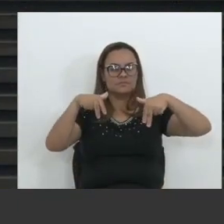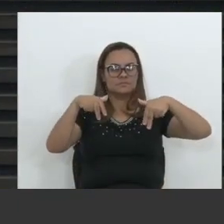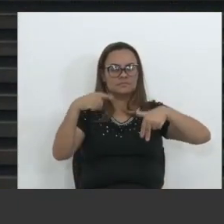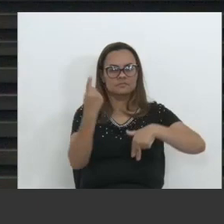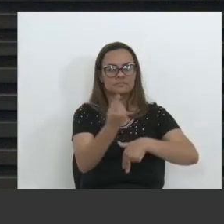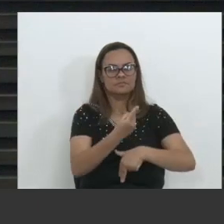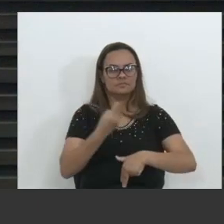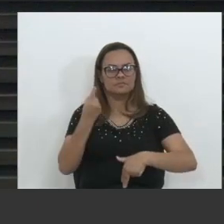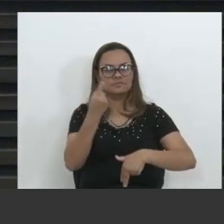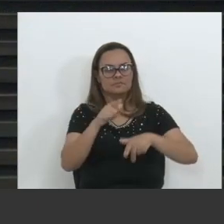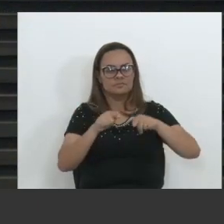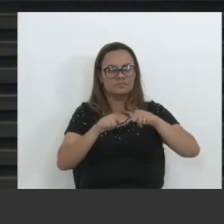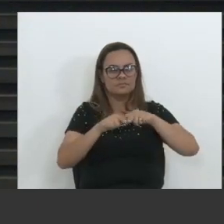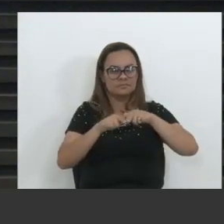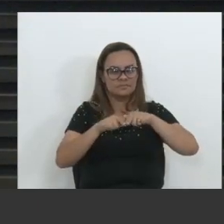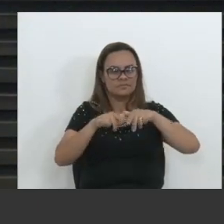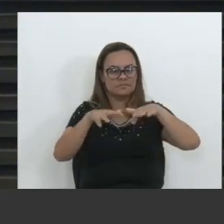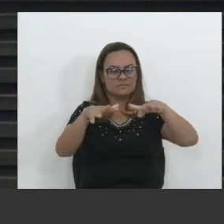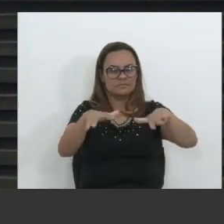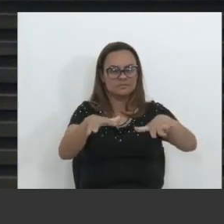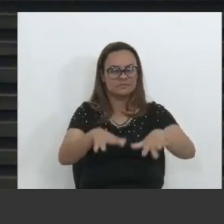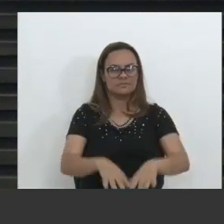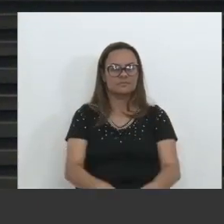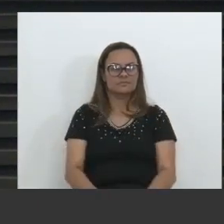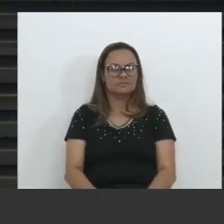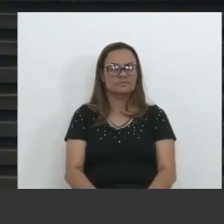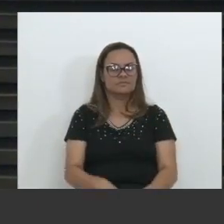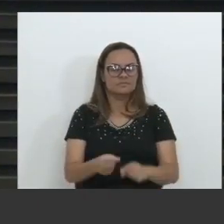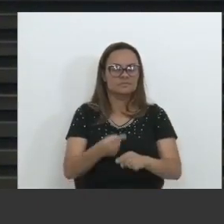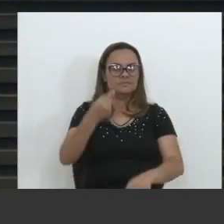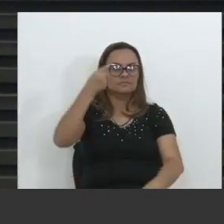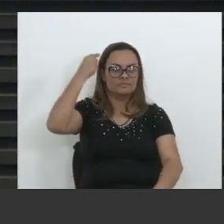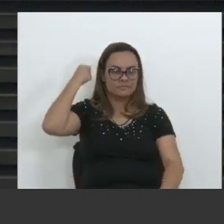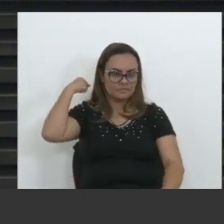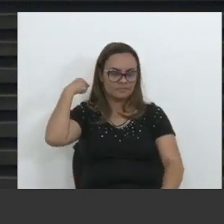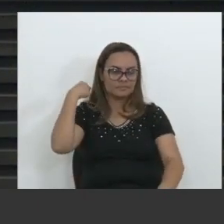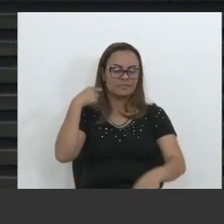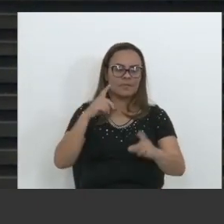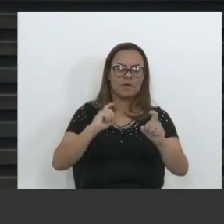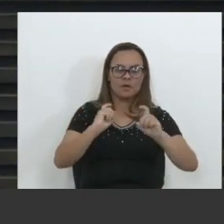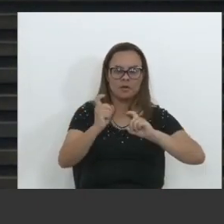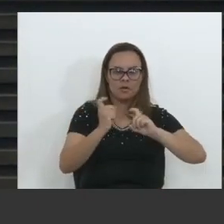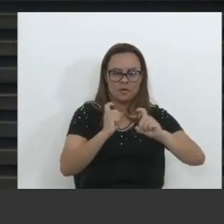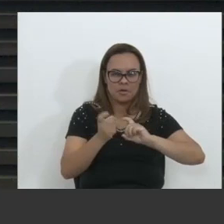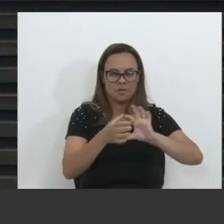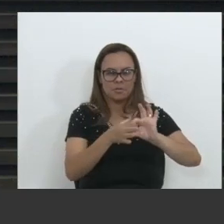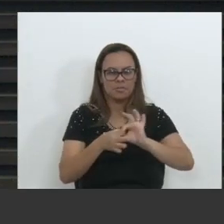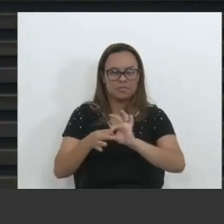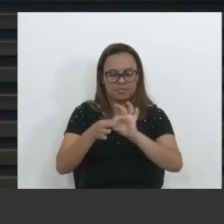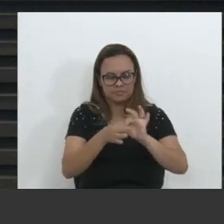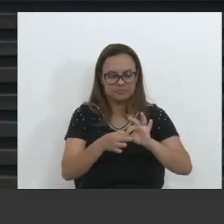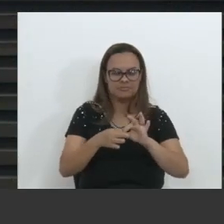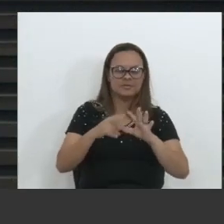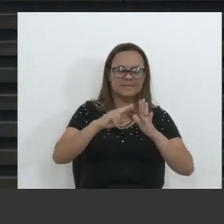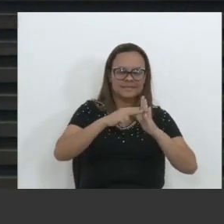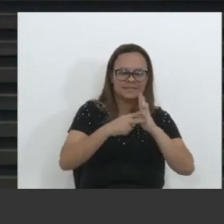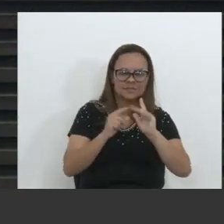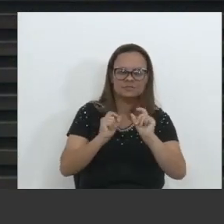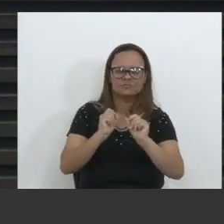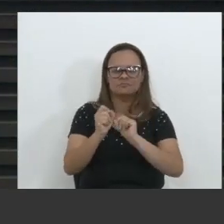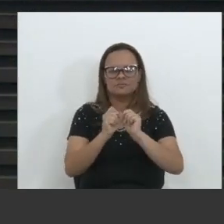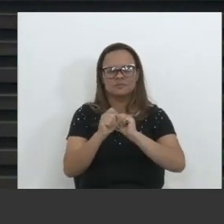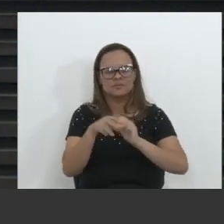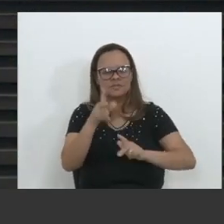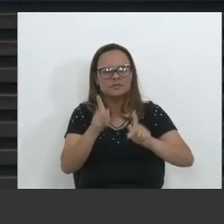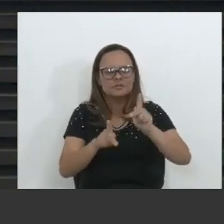cidade de Guarulhos na época fizemos diversas reuniões explicando o quanto era significativo para nós e para o